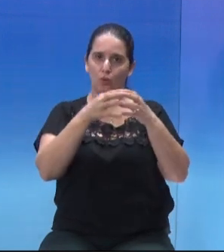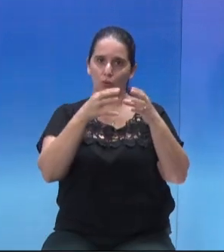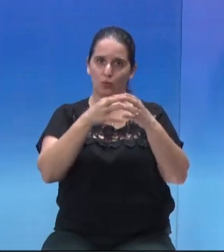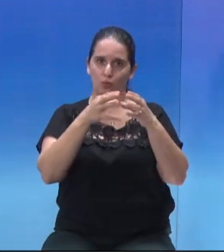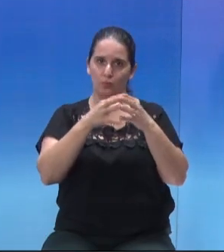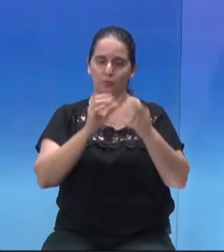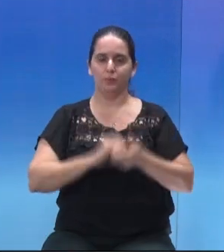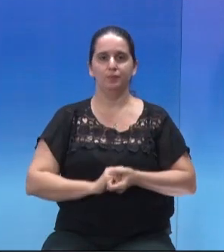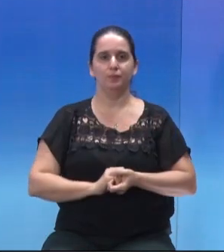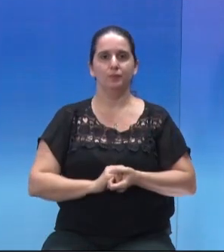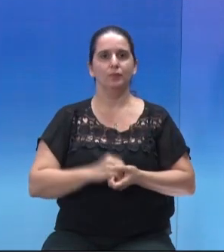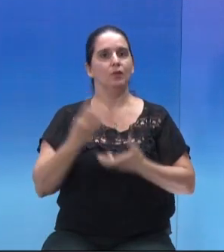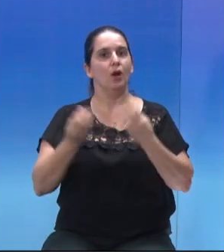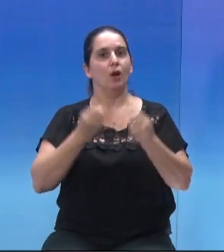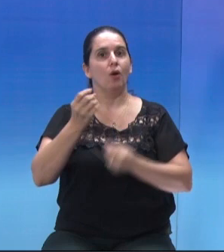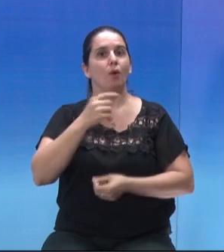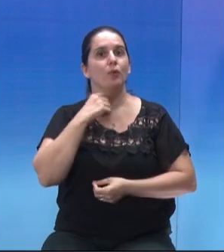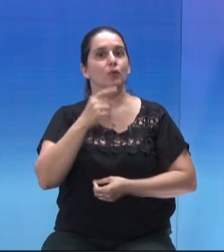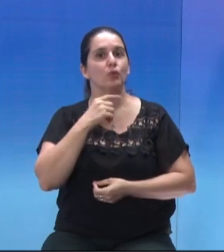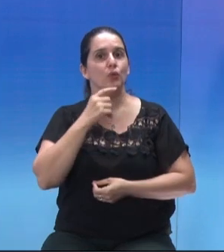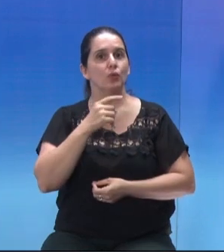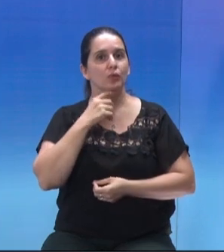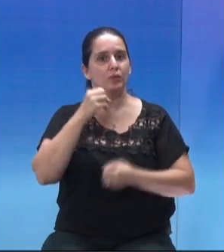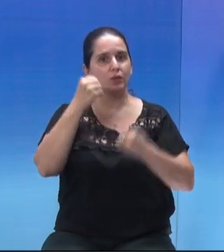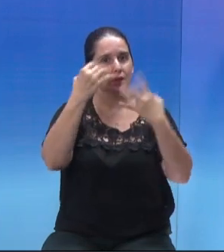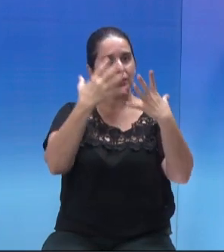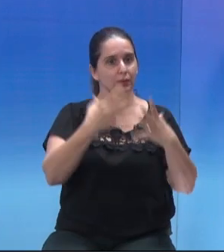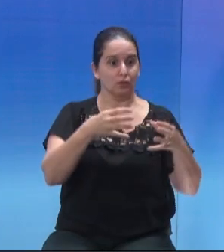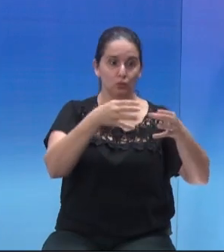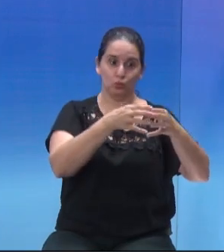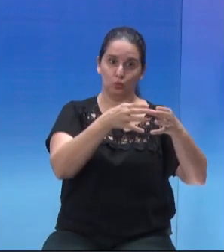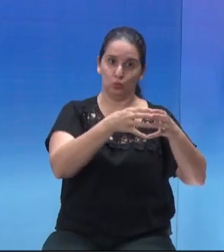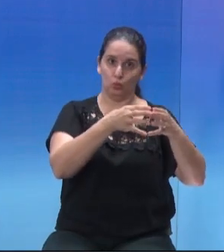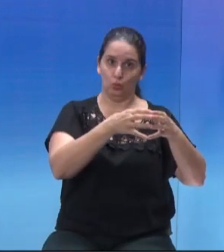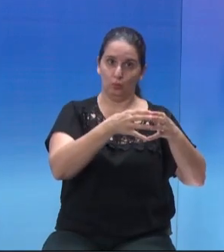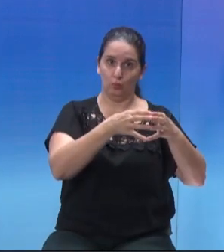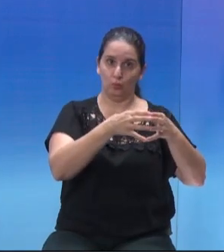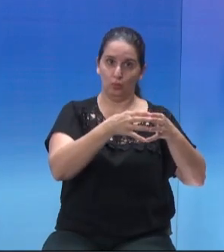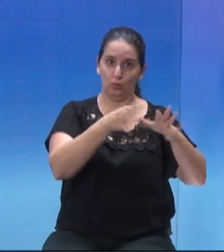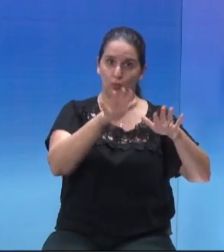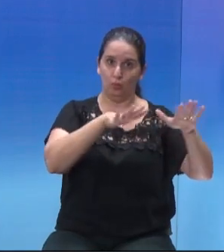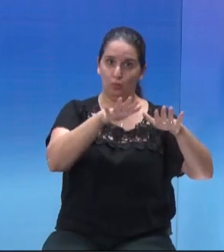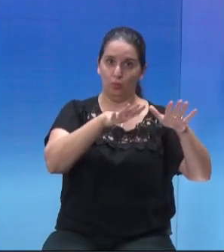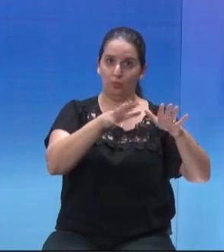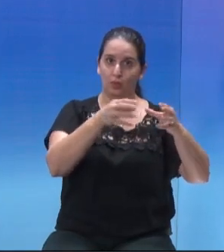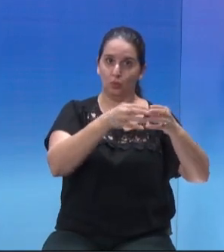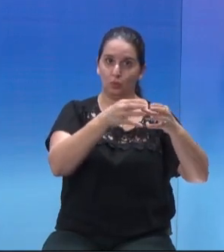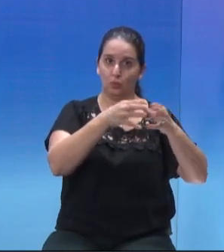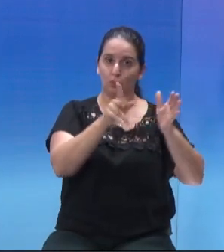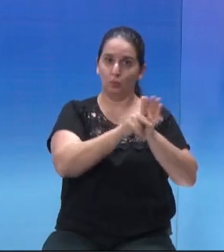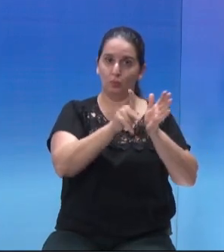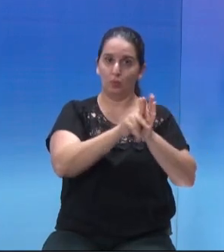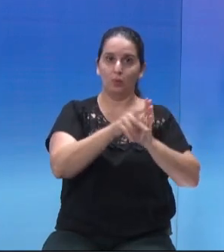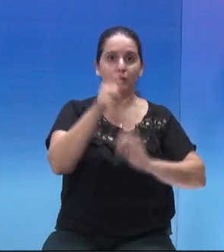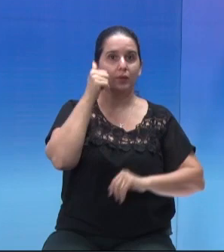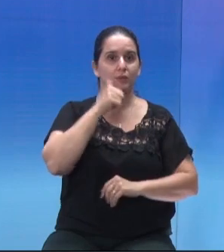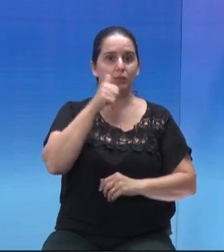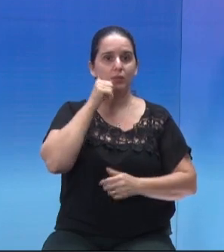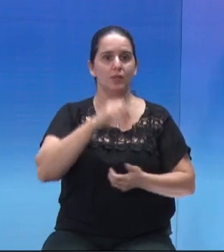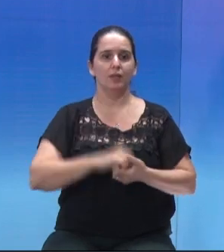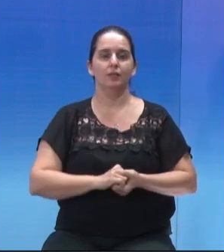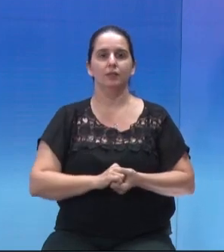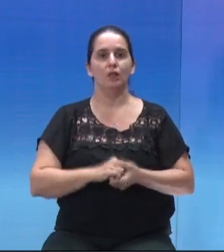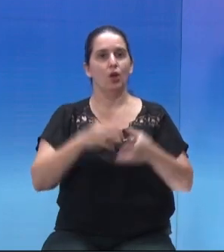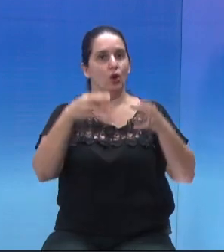a dúvida. Então, a gente sabe que nós estamos falando de mulheres e de um movimento muito importante. Então, a gente podia falar um pouquinho sobre o movimento